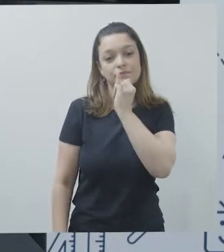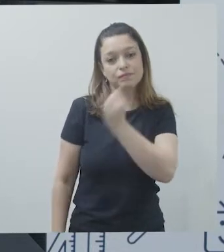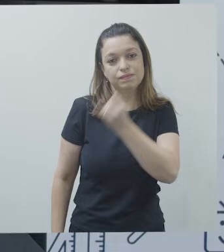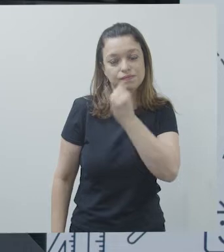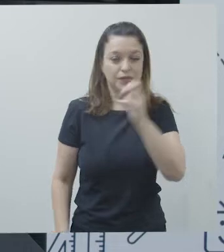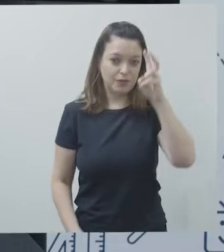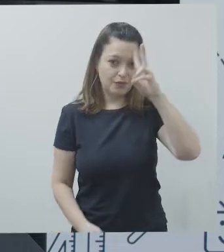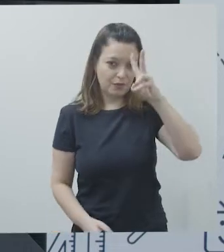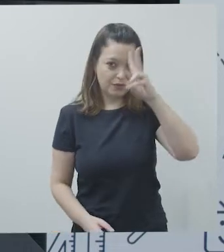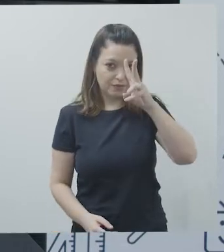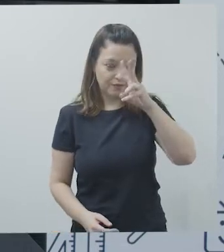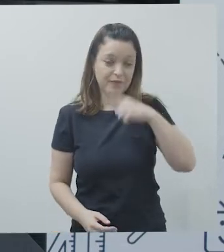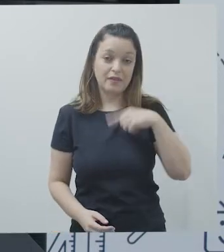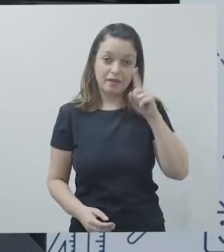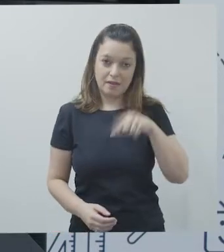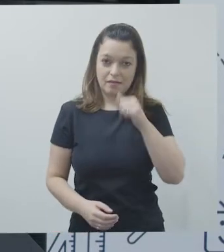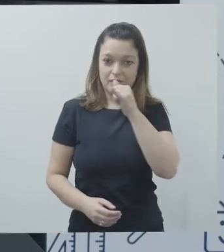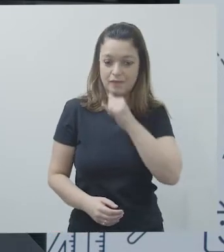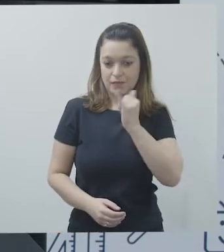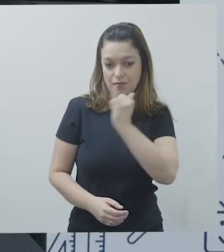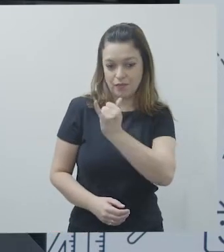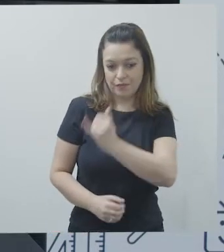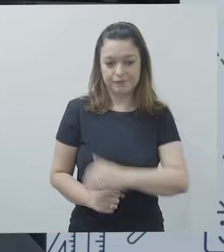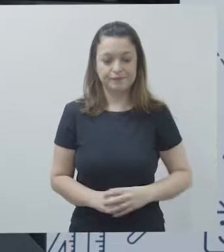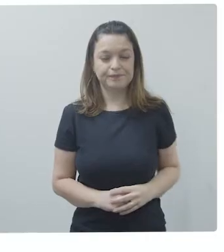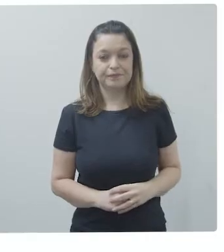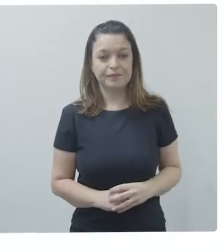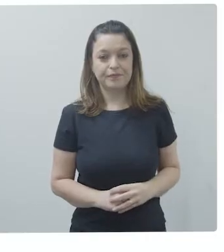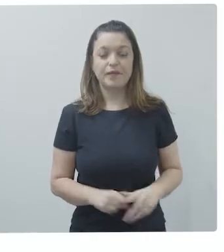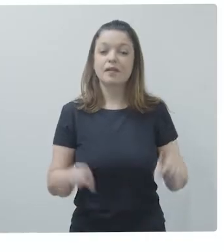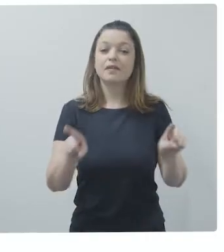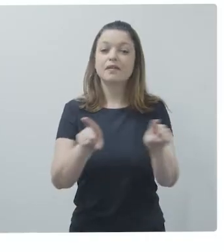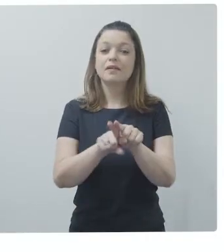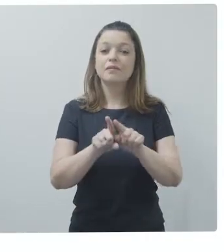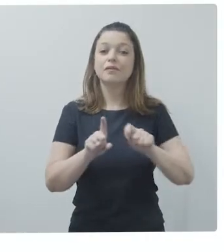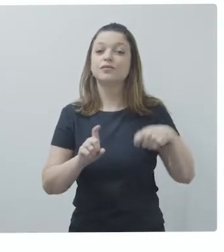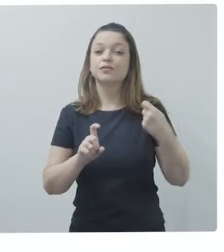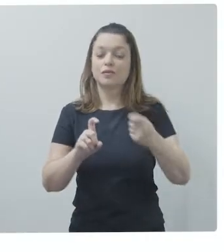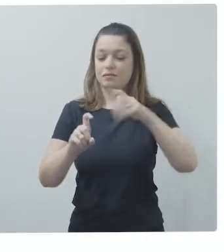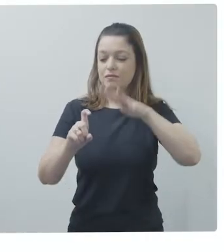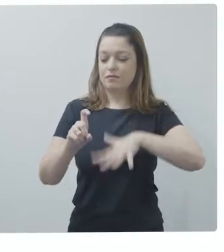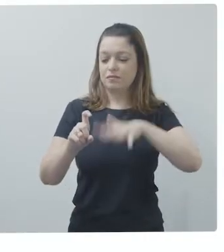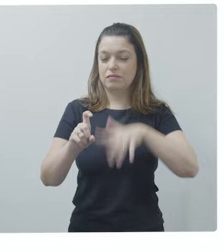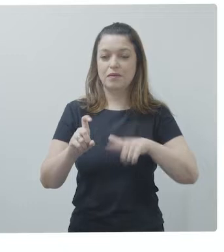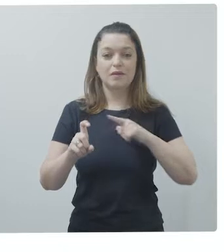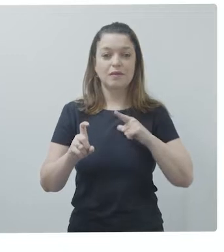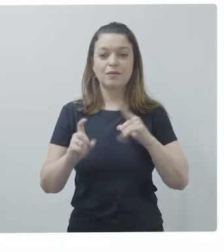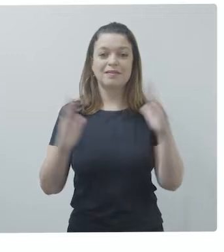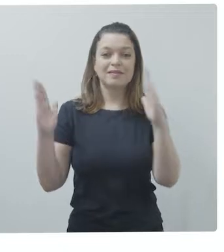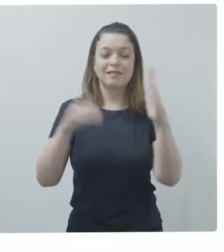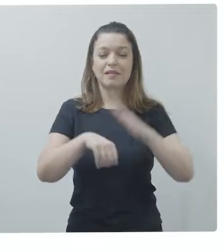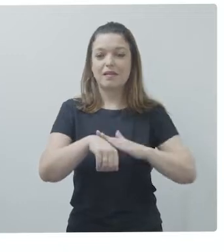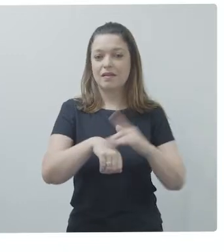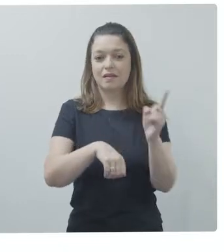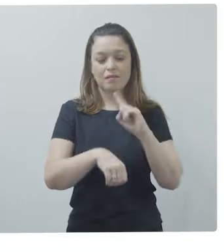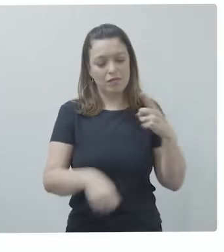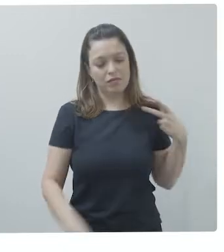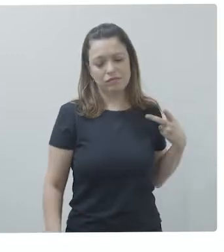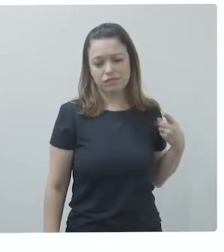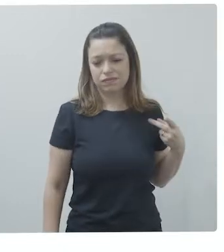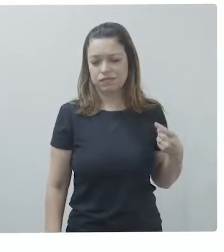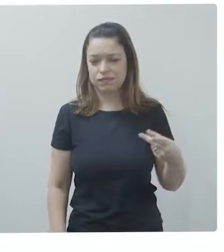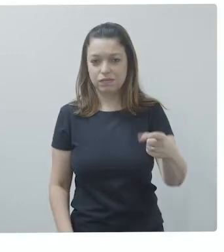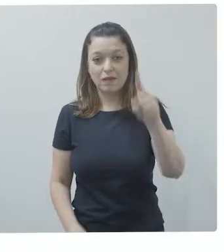Iniciou na oralidade. Outra curiosidade é o quê? É que ele é atemporal, milenar. Ou seja,